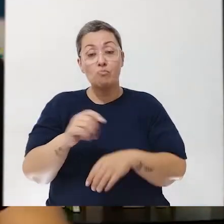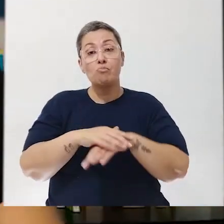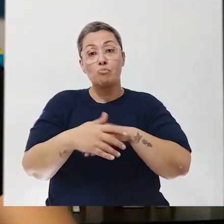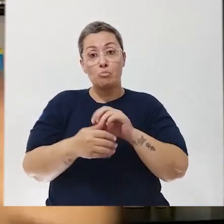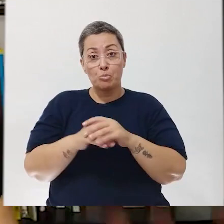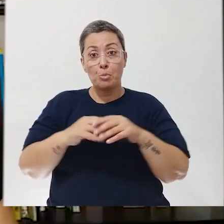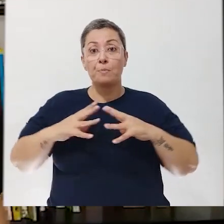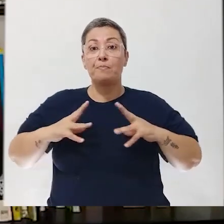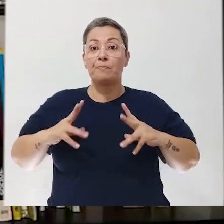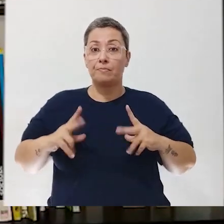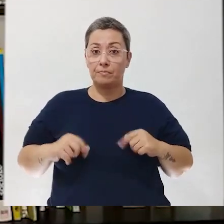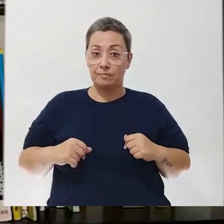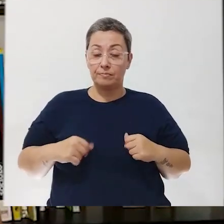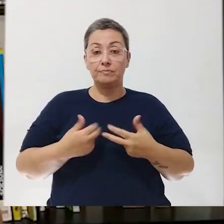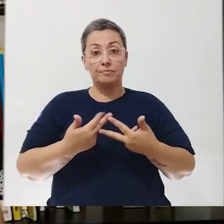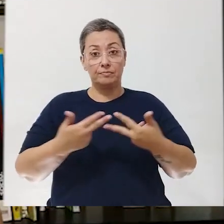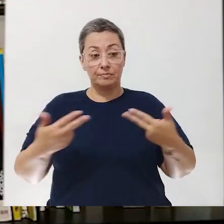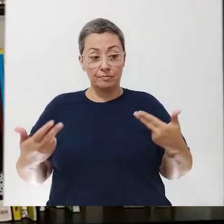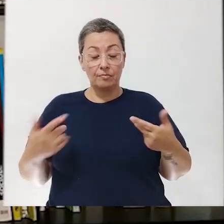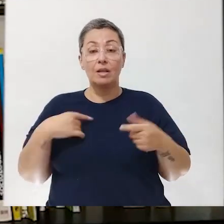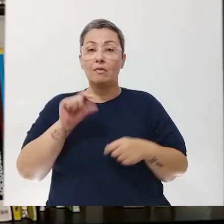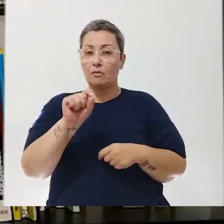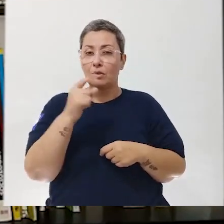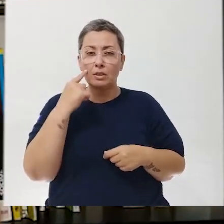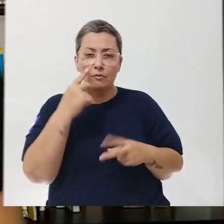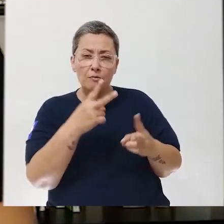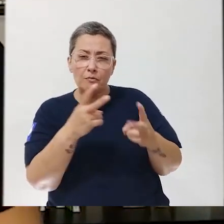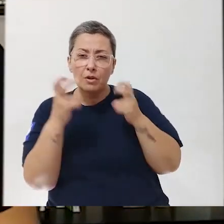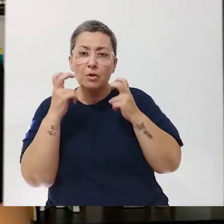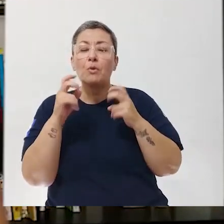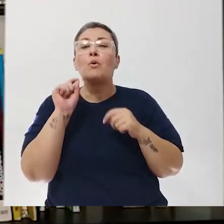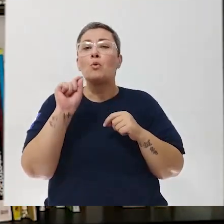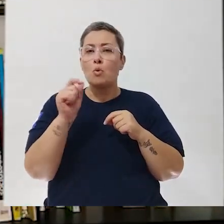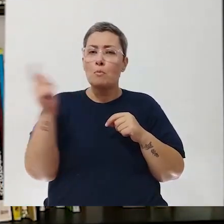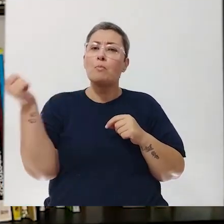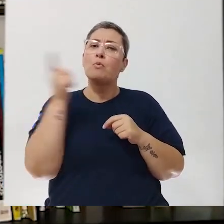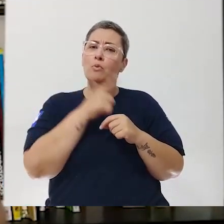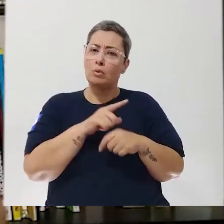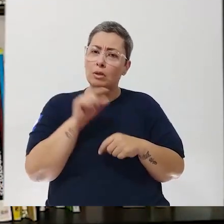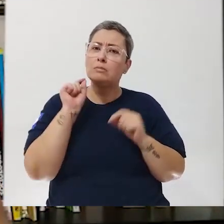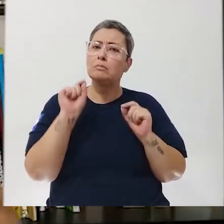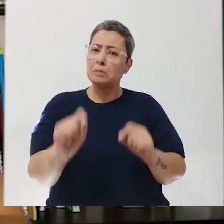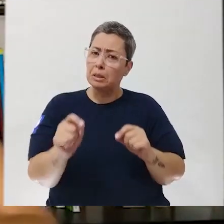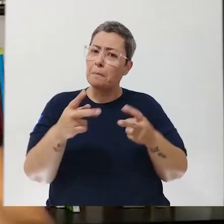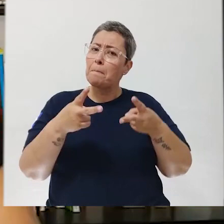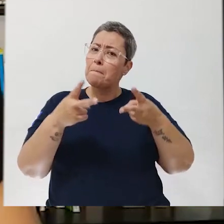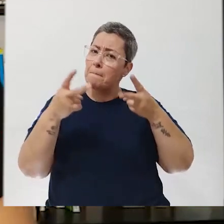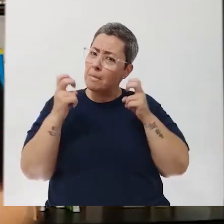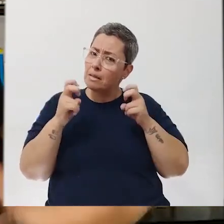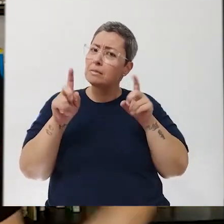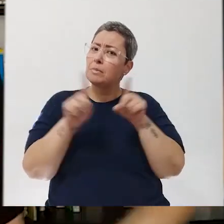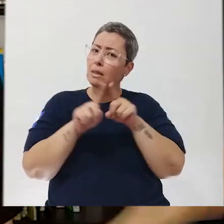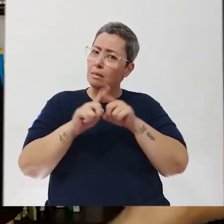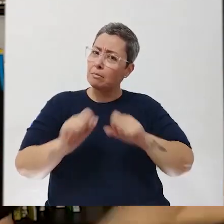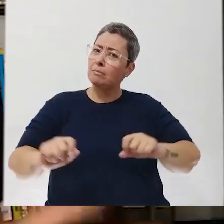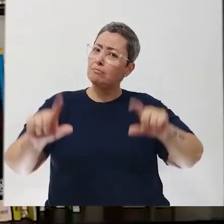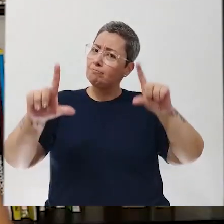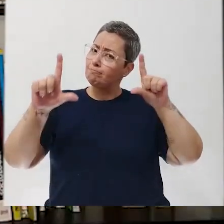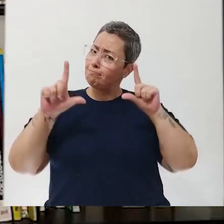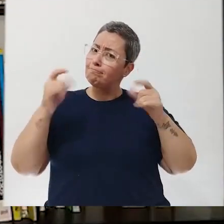para higienizar a mão e entre outras coisas. Vocês viram como que a gente consegue fazer leitura de imagem